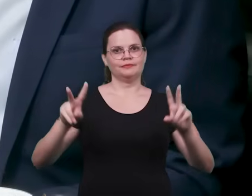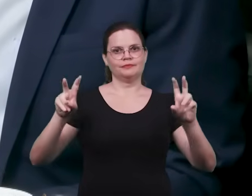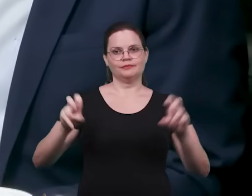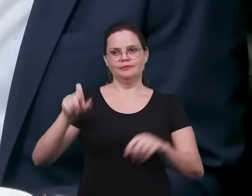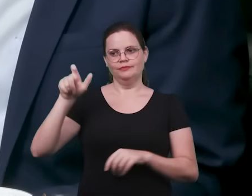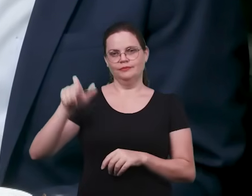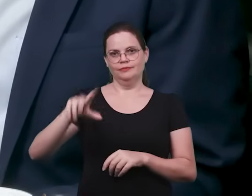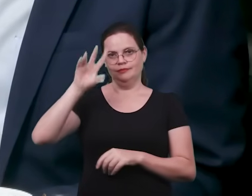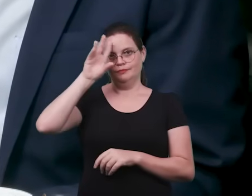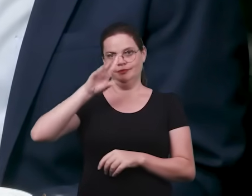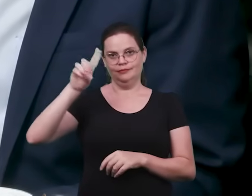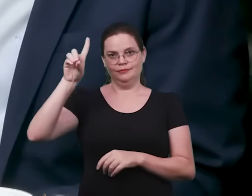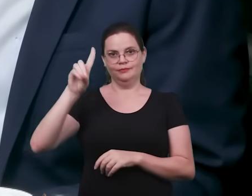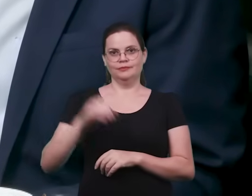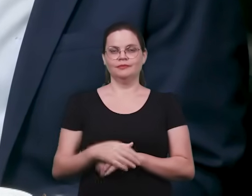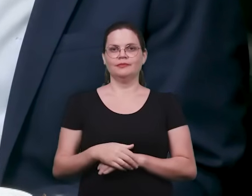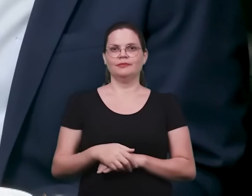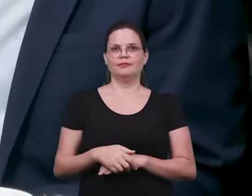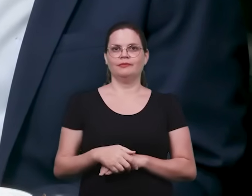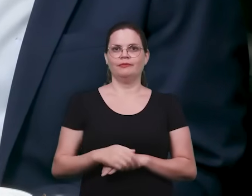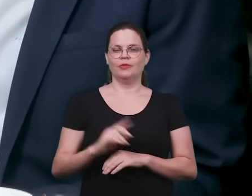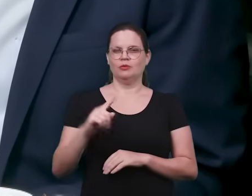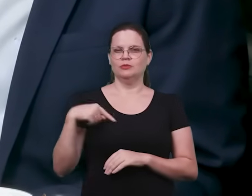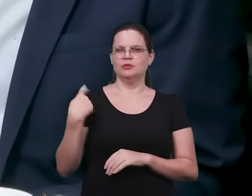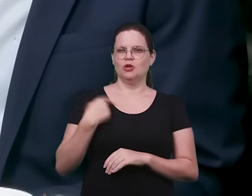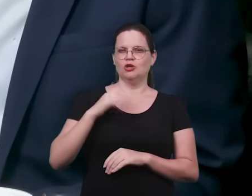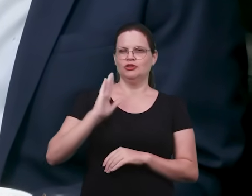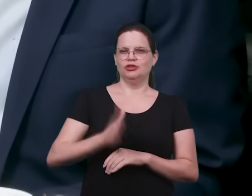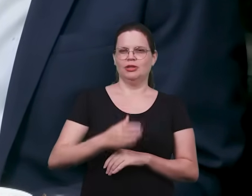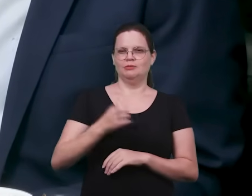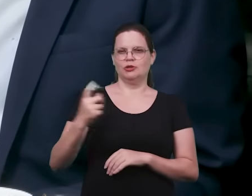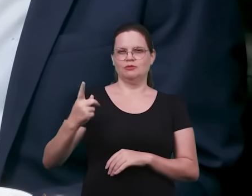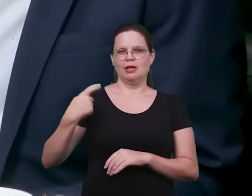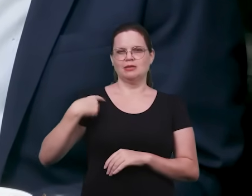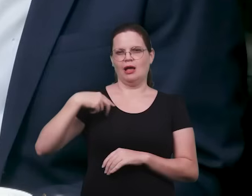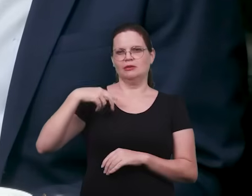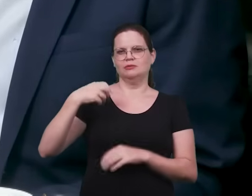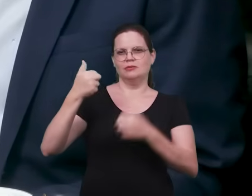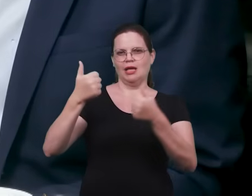Senhor. Como demos uma pinceladazinha no último episódio,